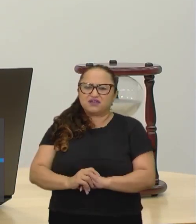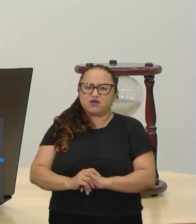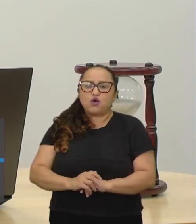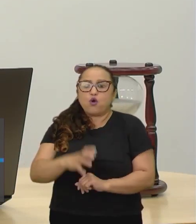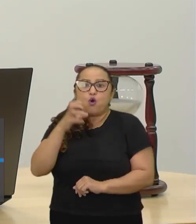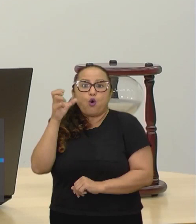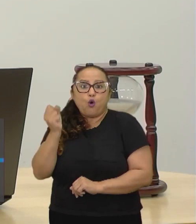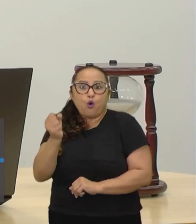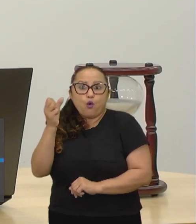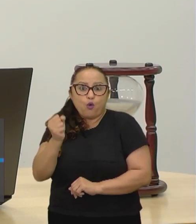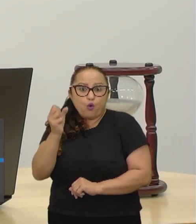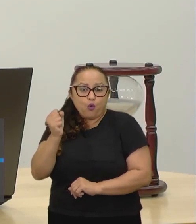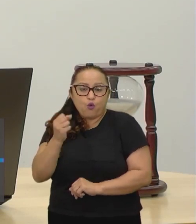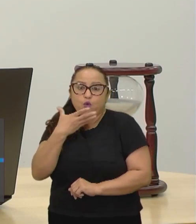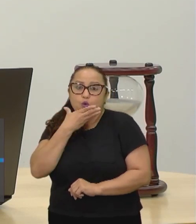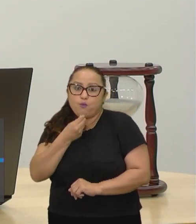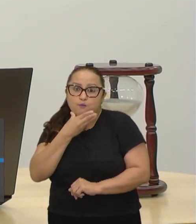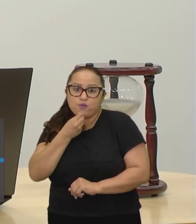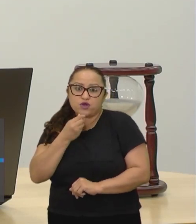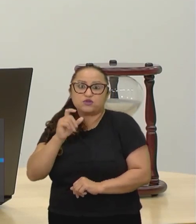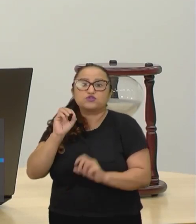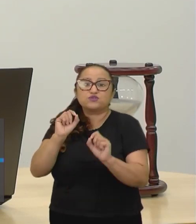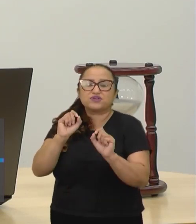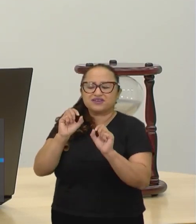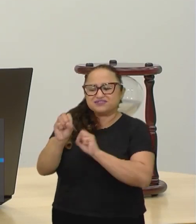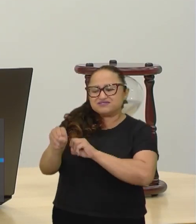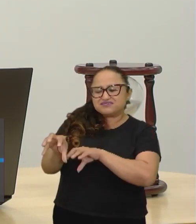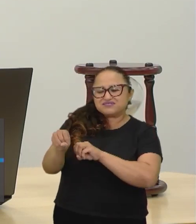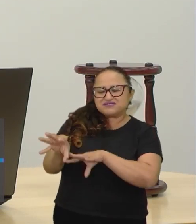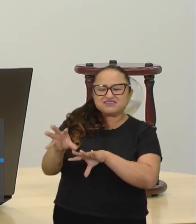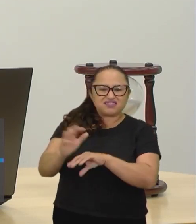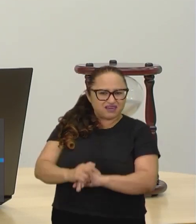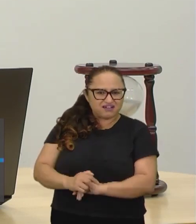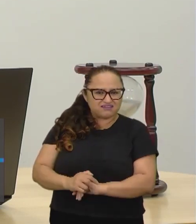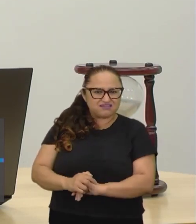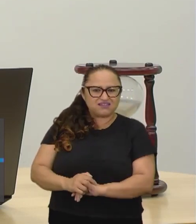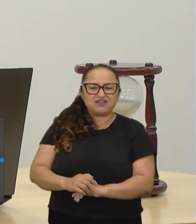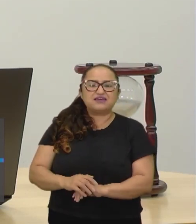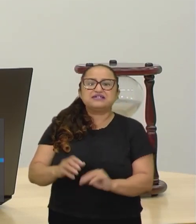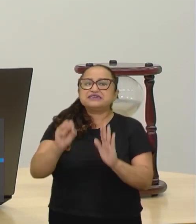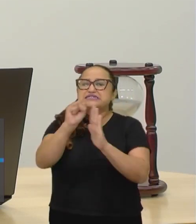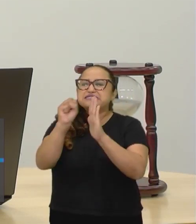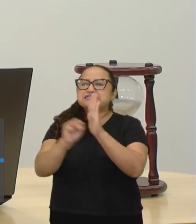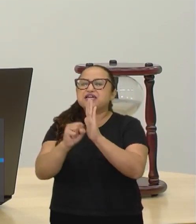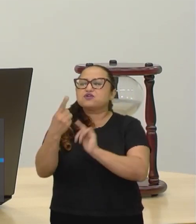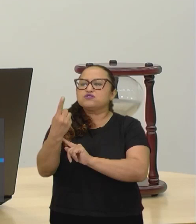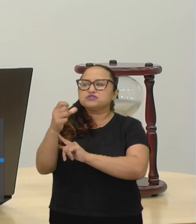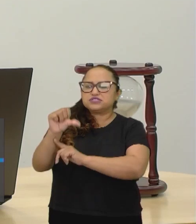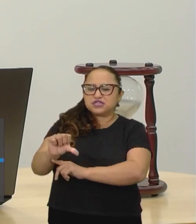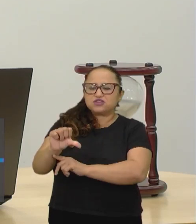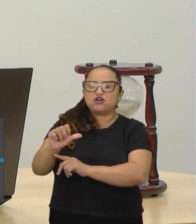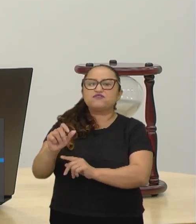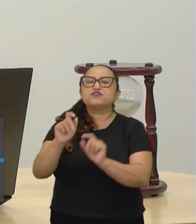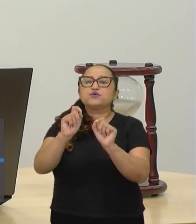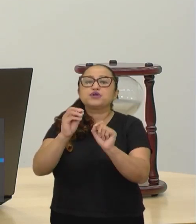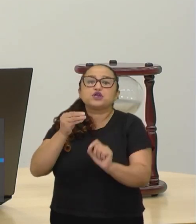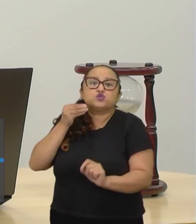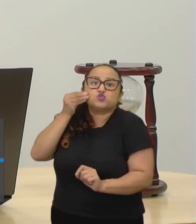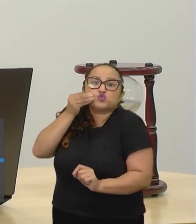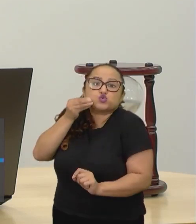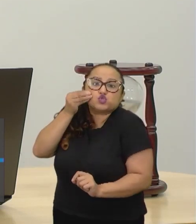branco, né? É a missão civilizadora. Lembrando também que no século XIX nós temos aí os discursos